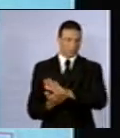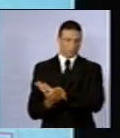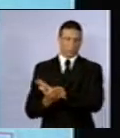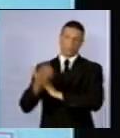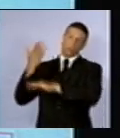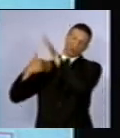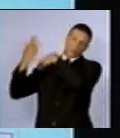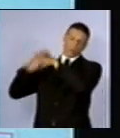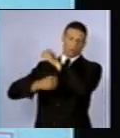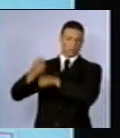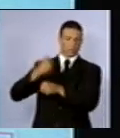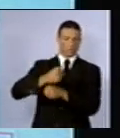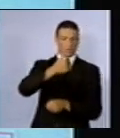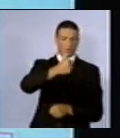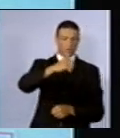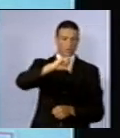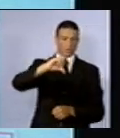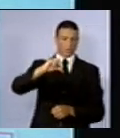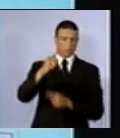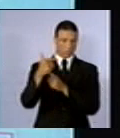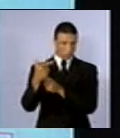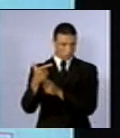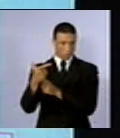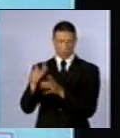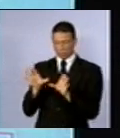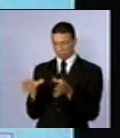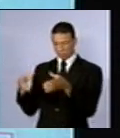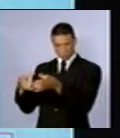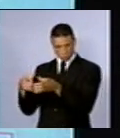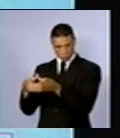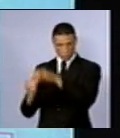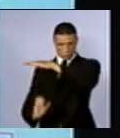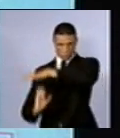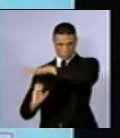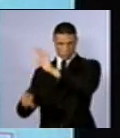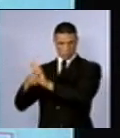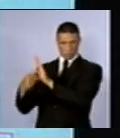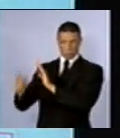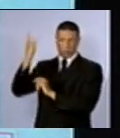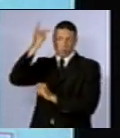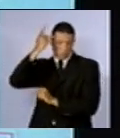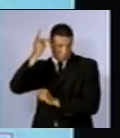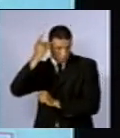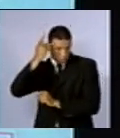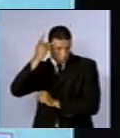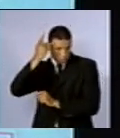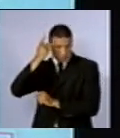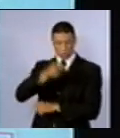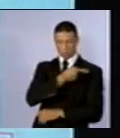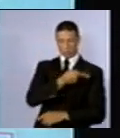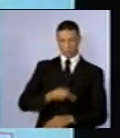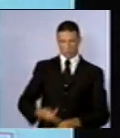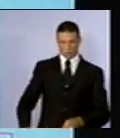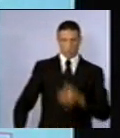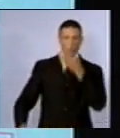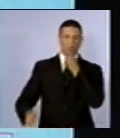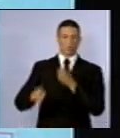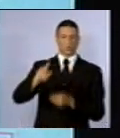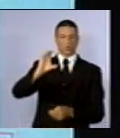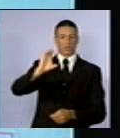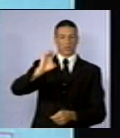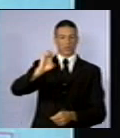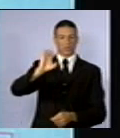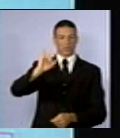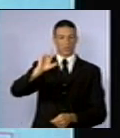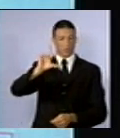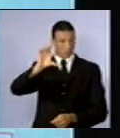2002, desenvolvi meus trabalhos, trabalho na Companhia de Transmissão de Energia Elétrica Paulista, e, através do seu presidente, Dr. Sidney Martini, foi